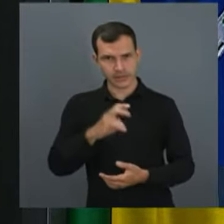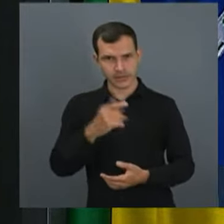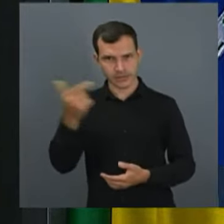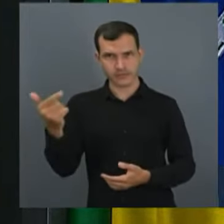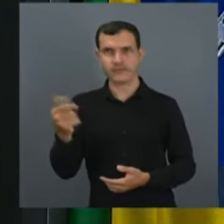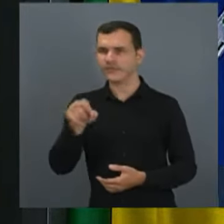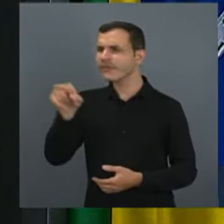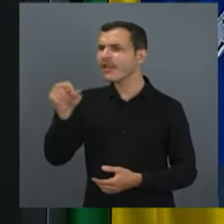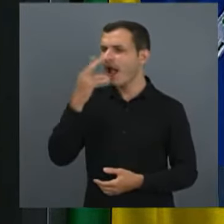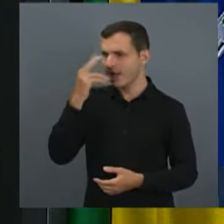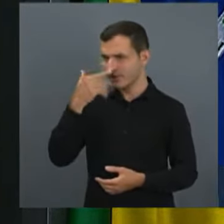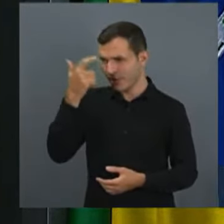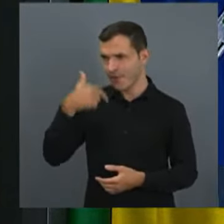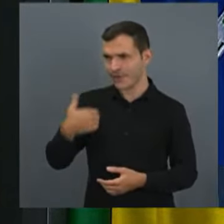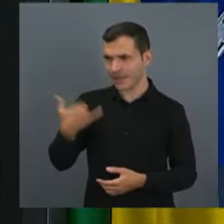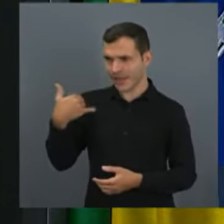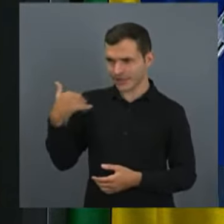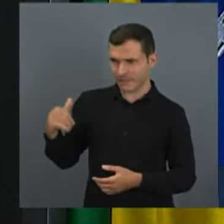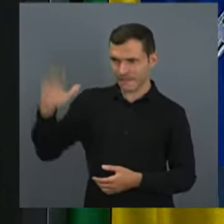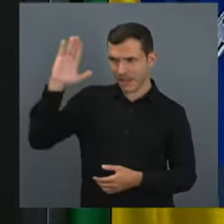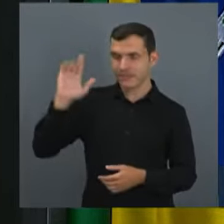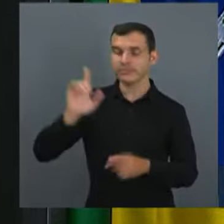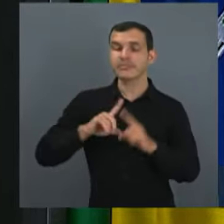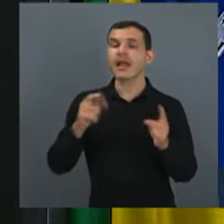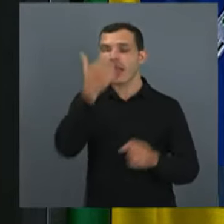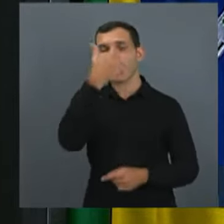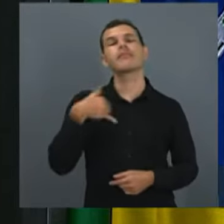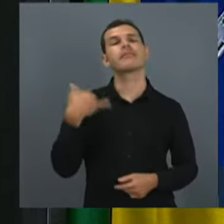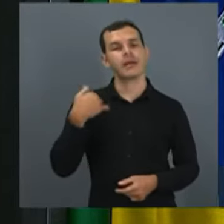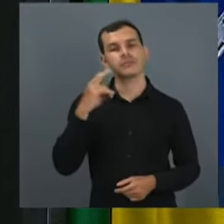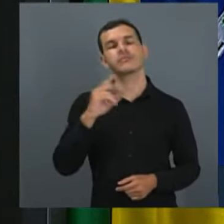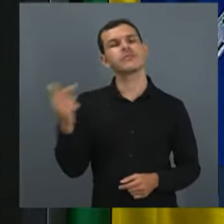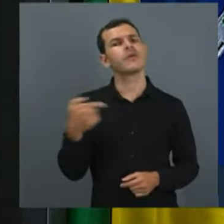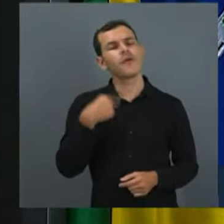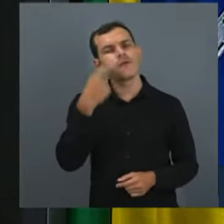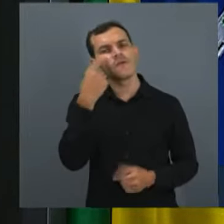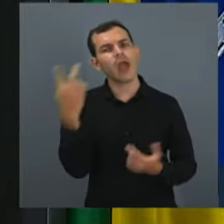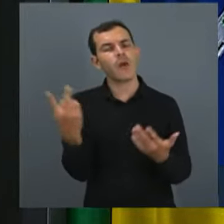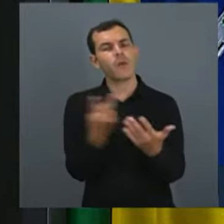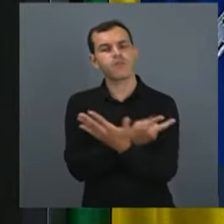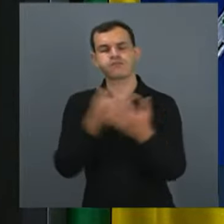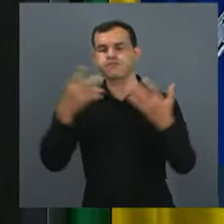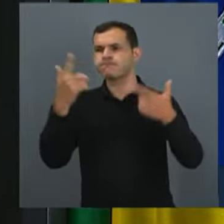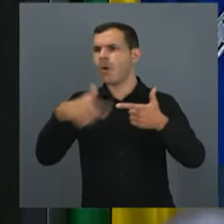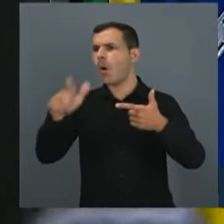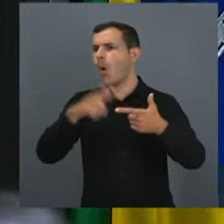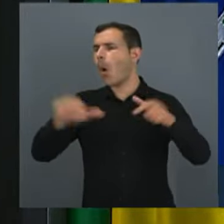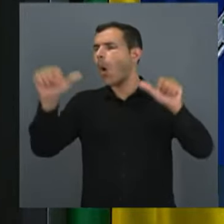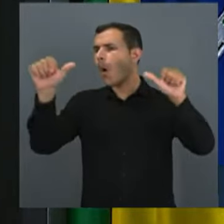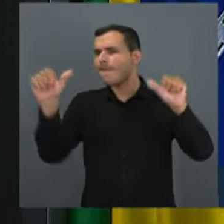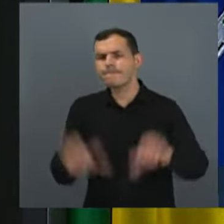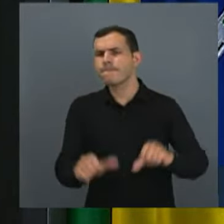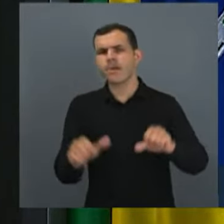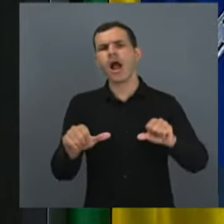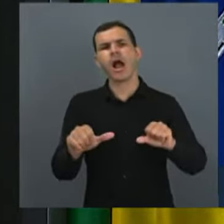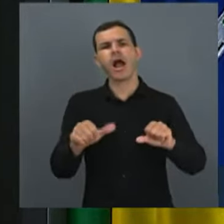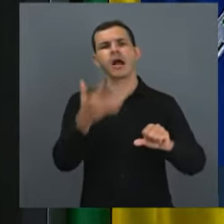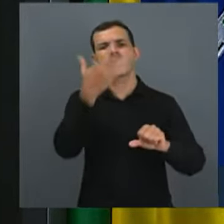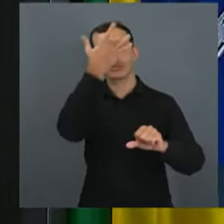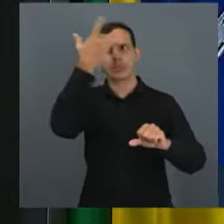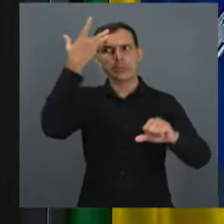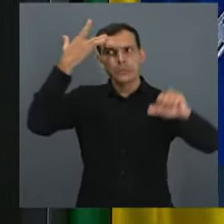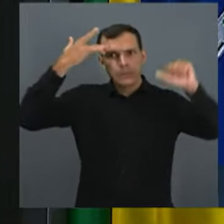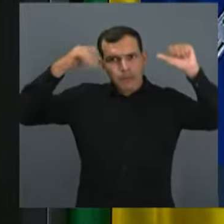mais, 52, e eu nunca vi uma epidemia tão grande, problema de saúde mental ao ponto de